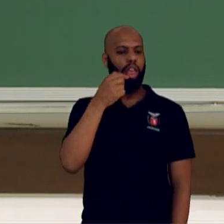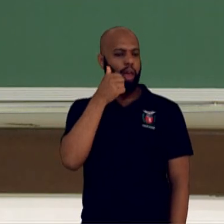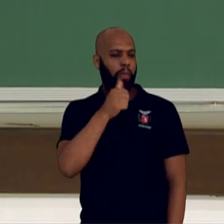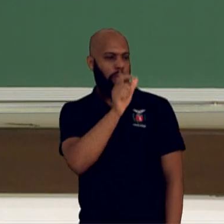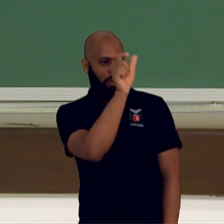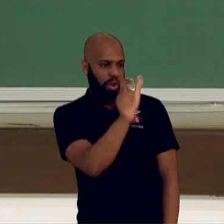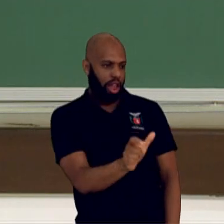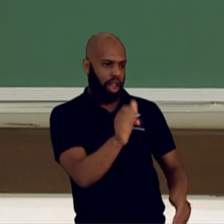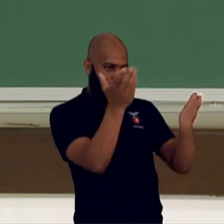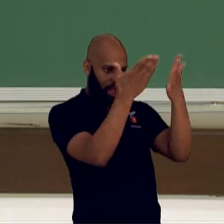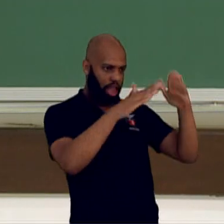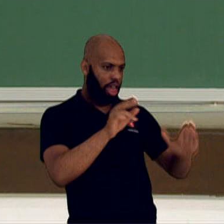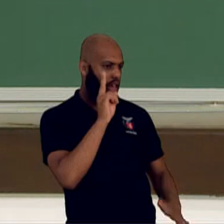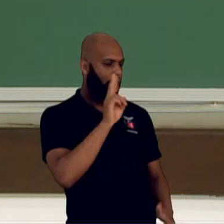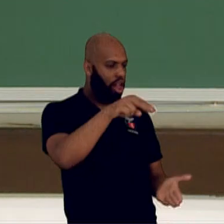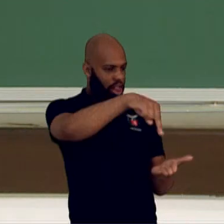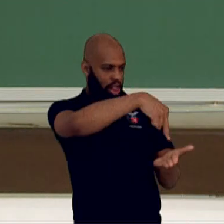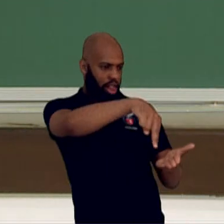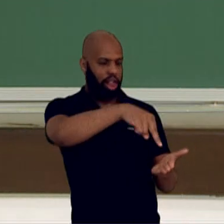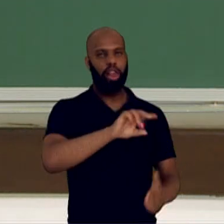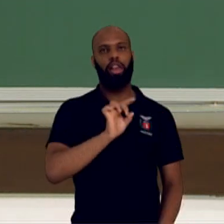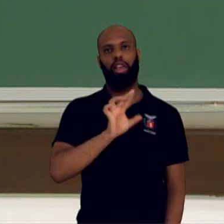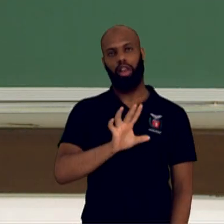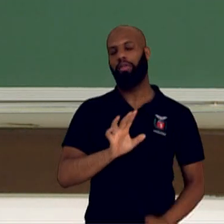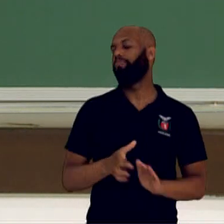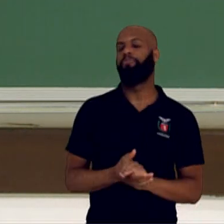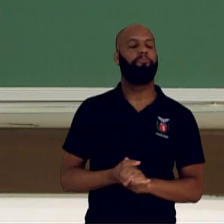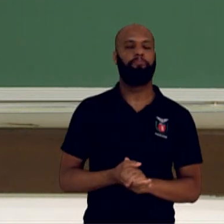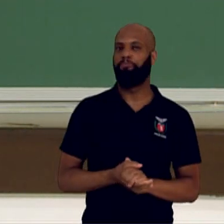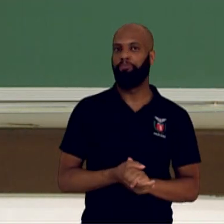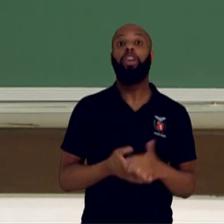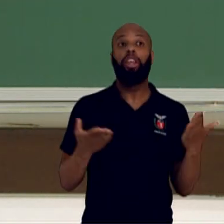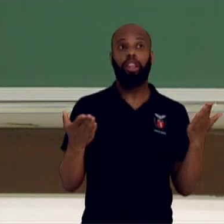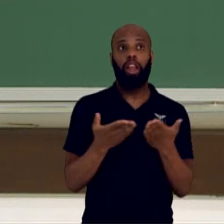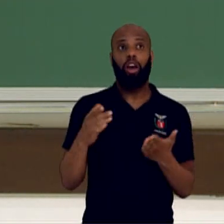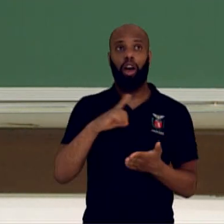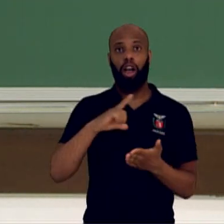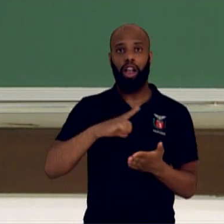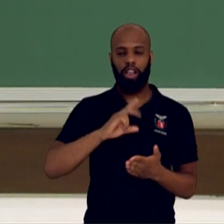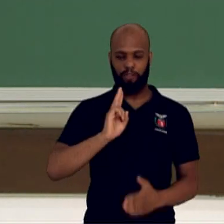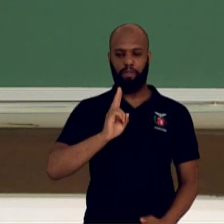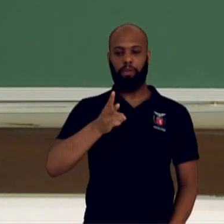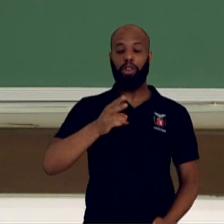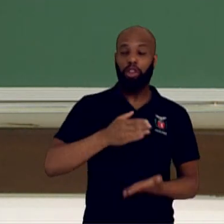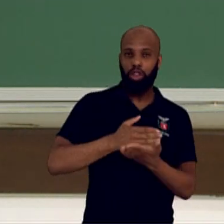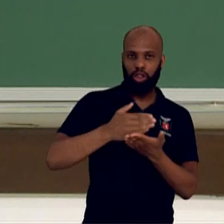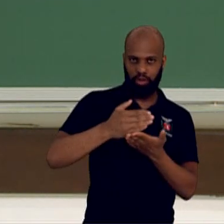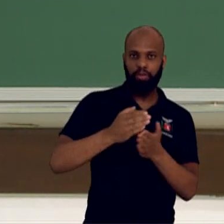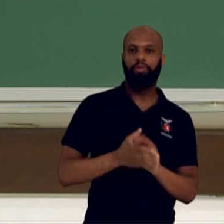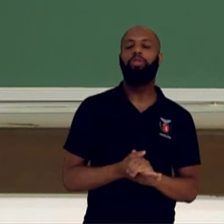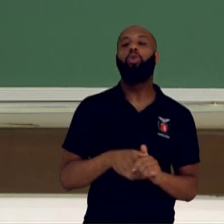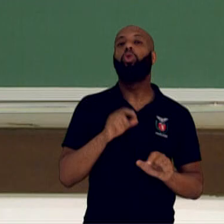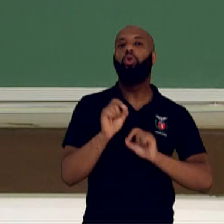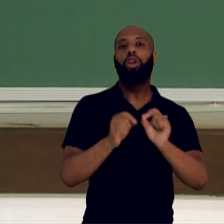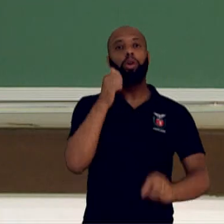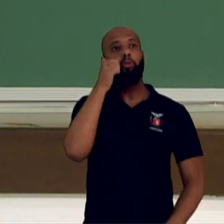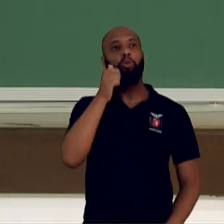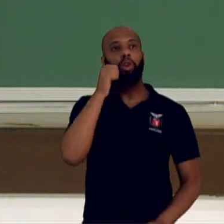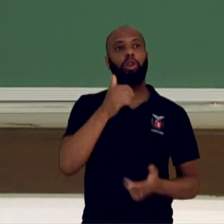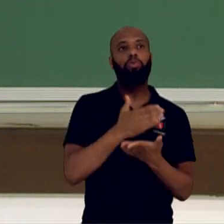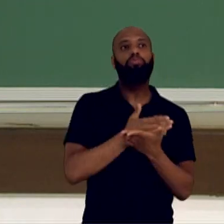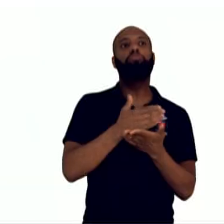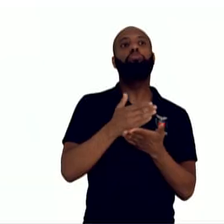mulher desta forma. Não, pessoal. Aqui, na virada do milênio, né, no início dos anos 2000, a mulher